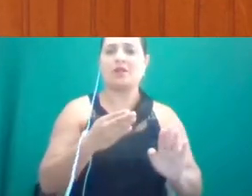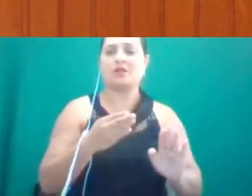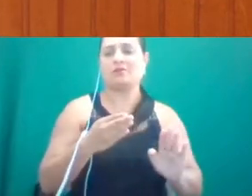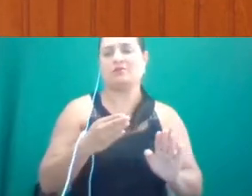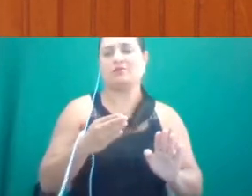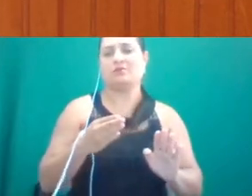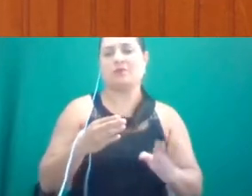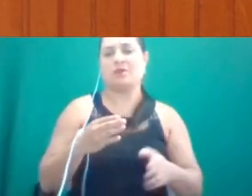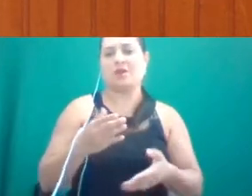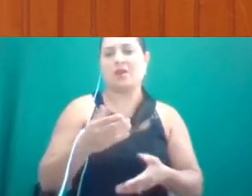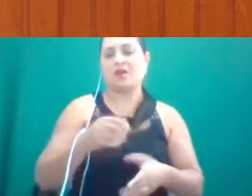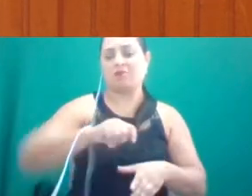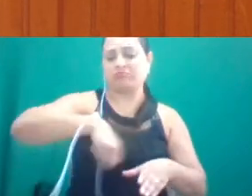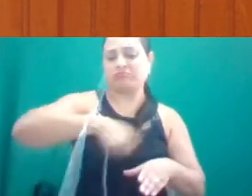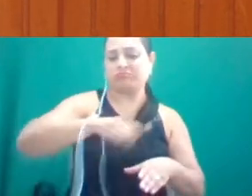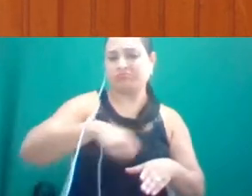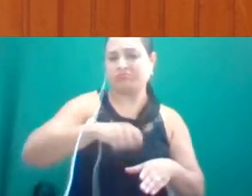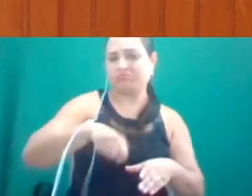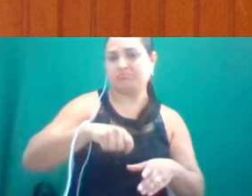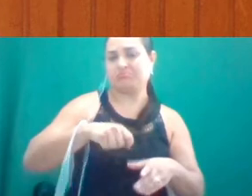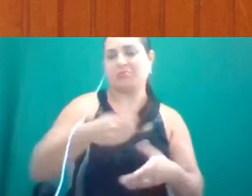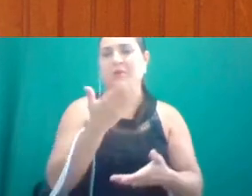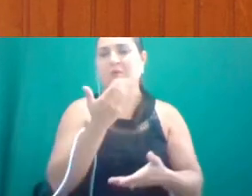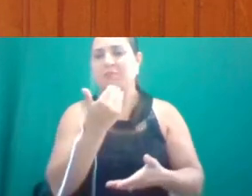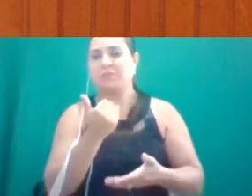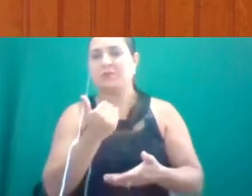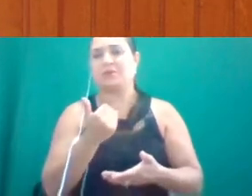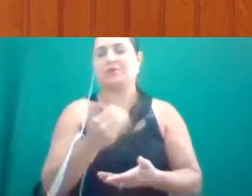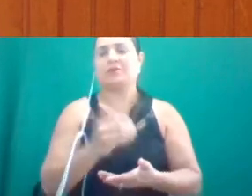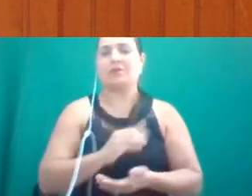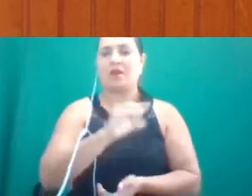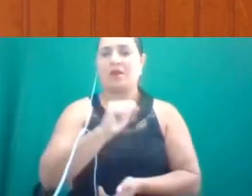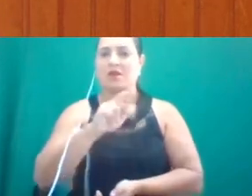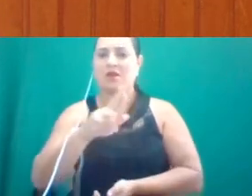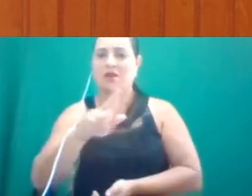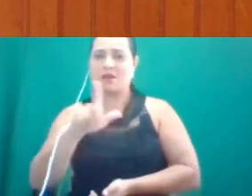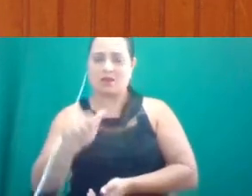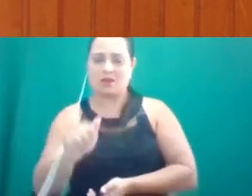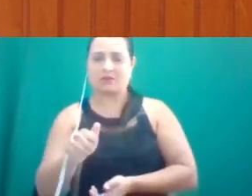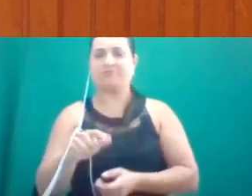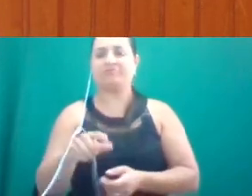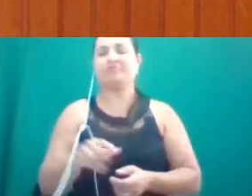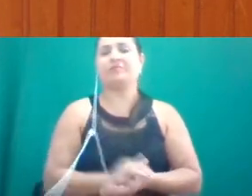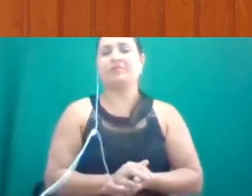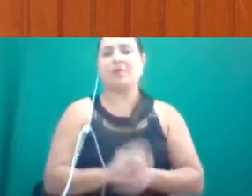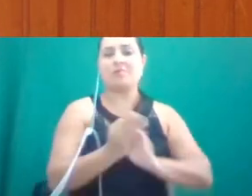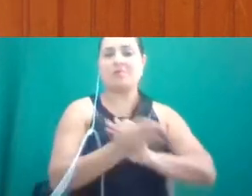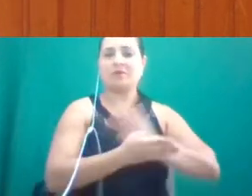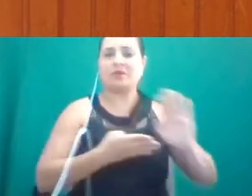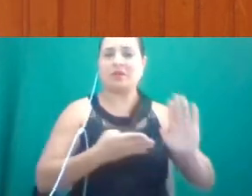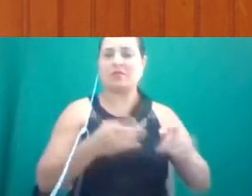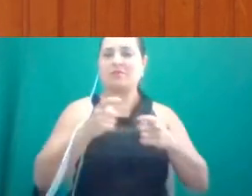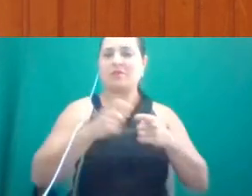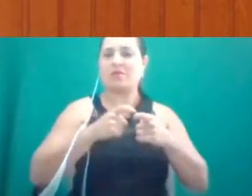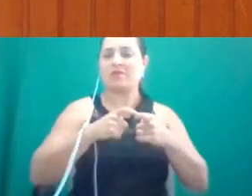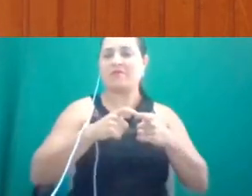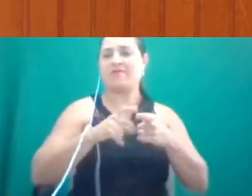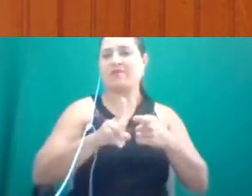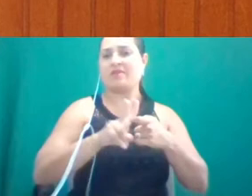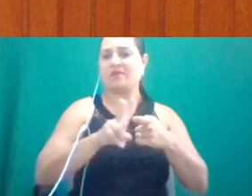Senhoras e senhores, o reitor da UFRPE, professor Marcelo Brito Carneiro Leão, no uso de suas atribuições,